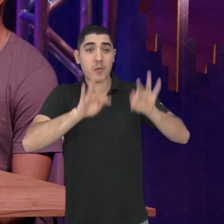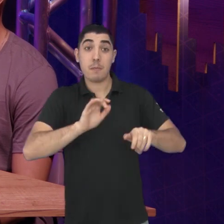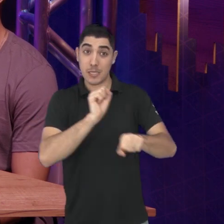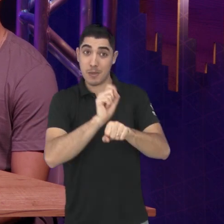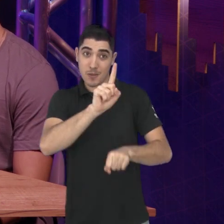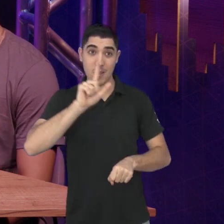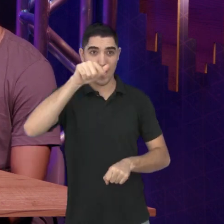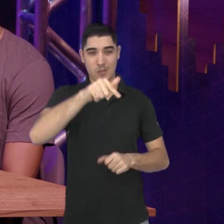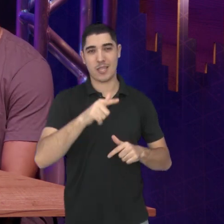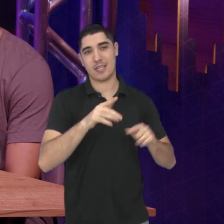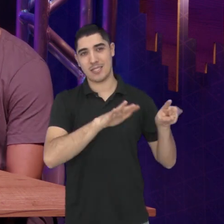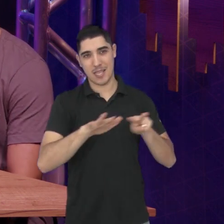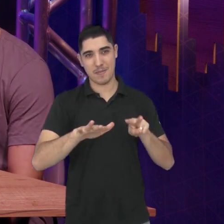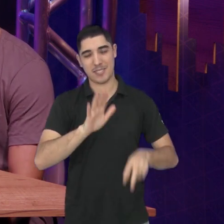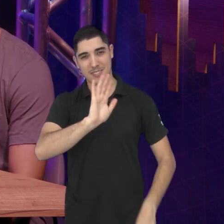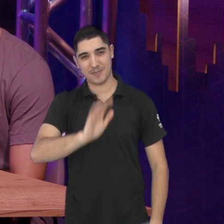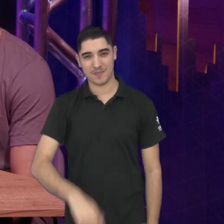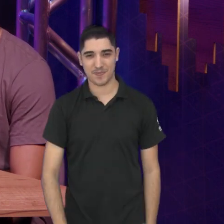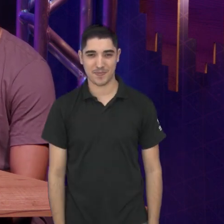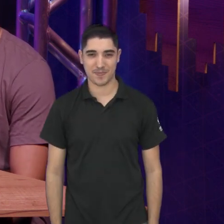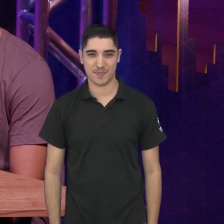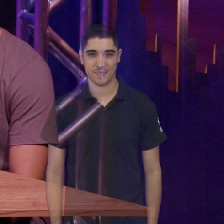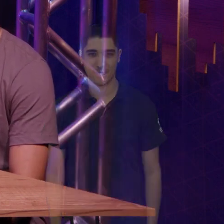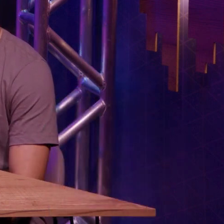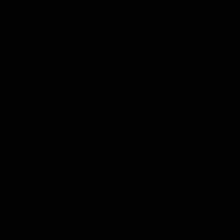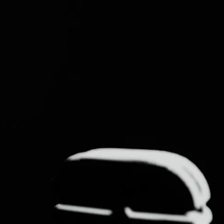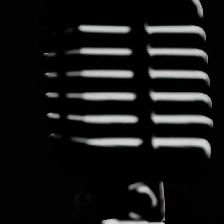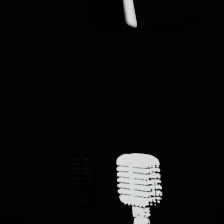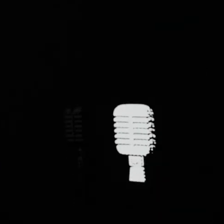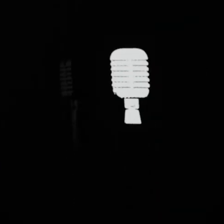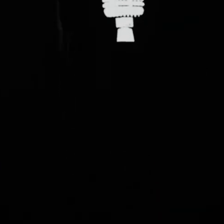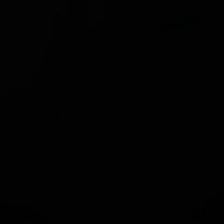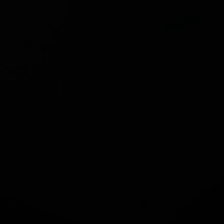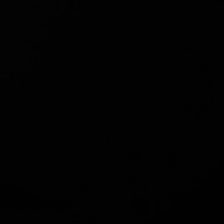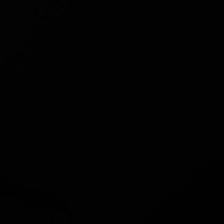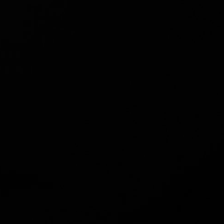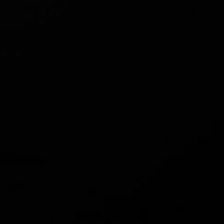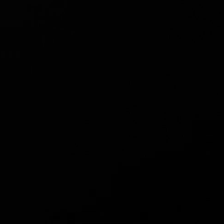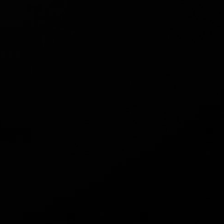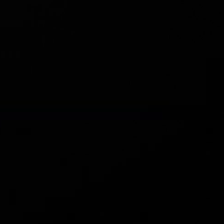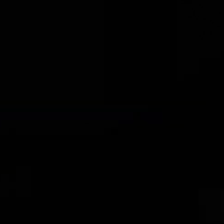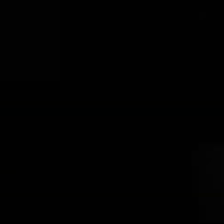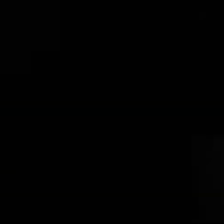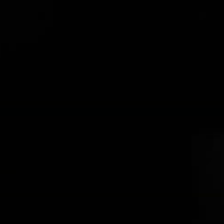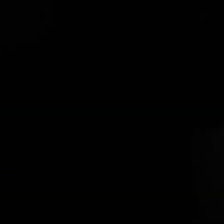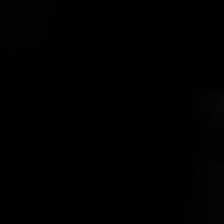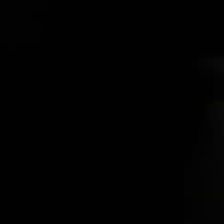fica por aqui, mas a gente espera vocês na próxima semana.